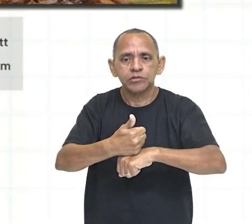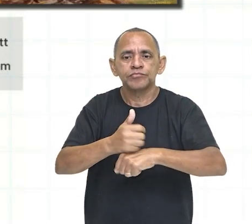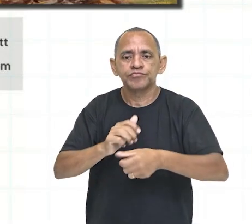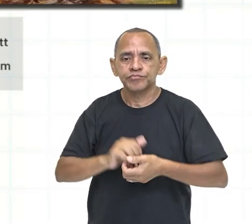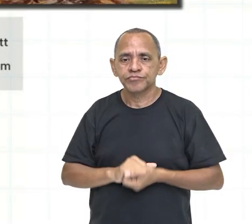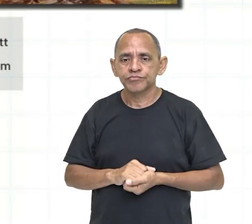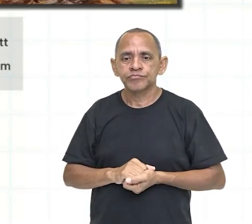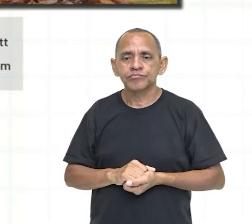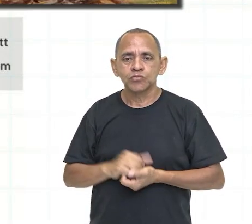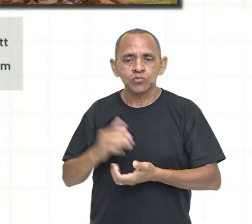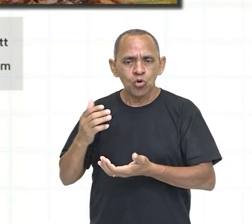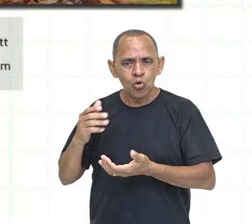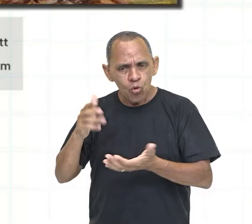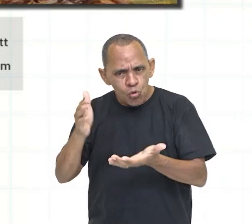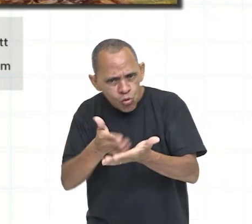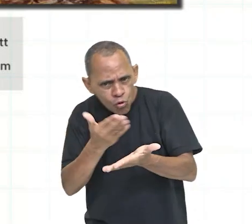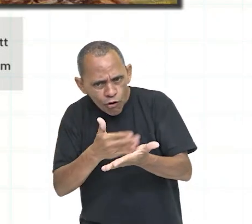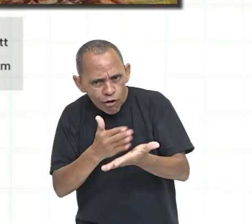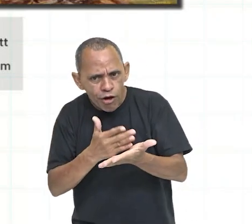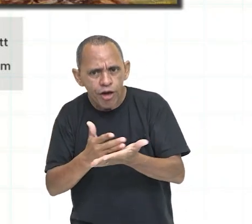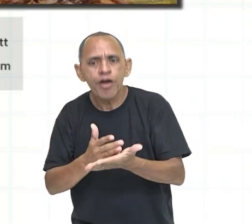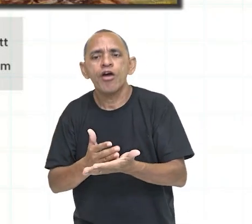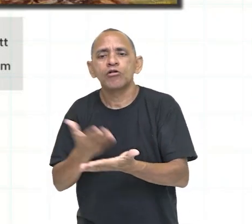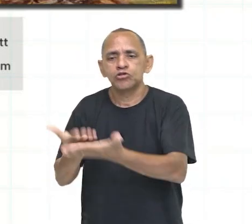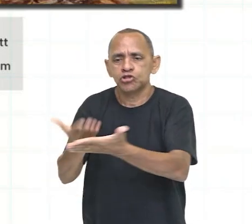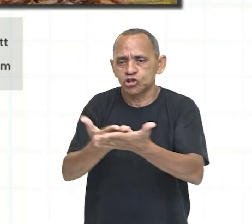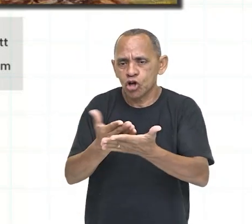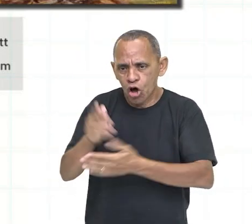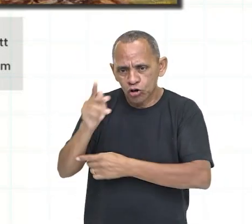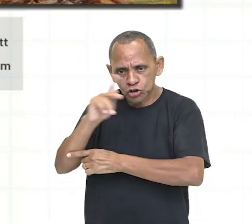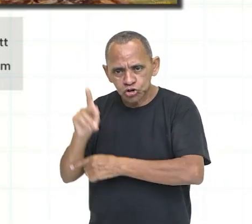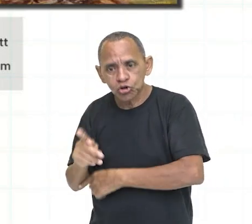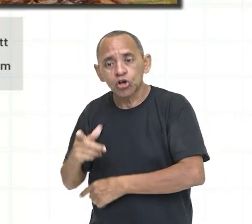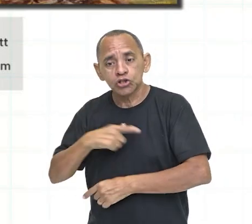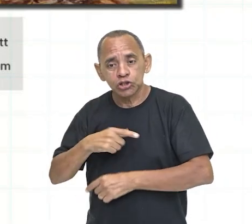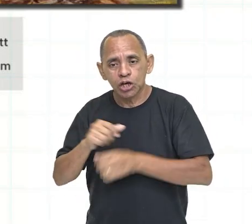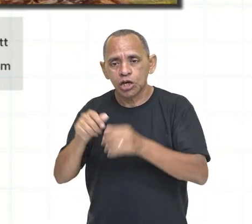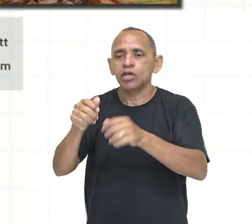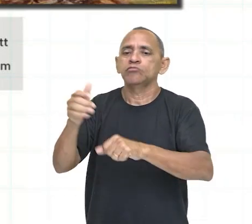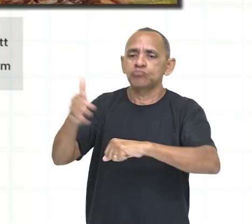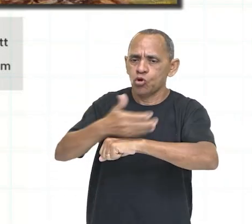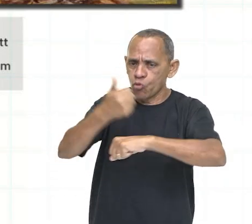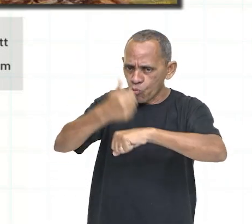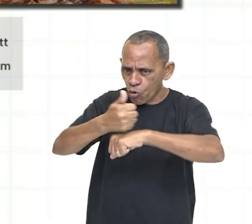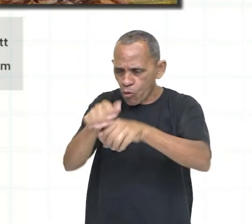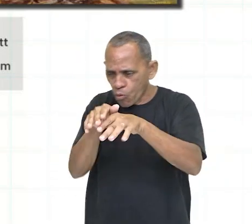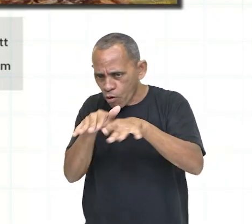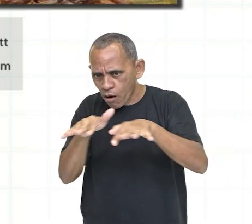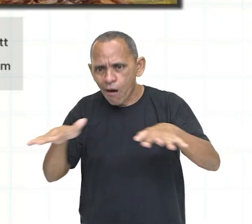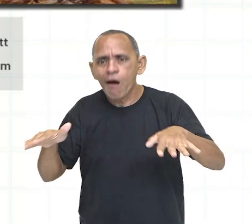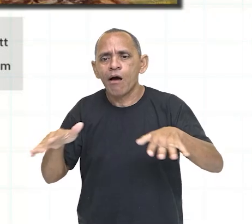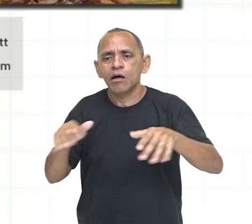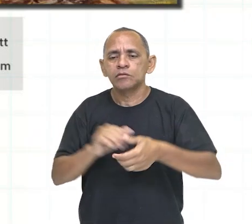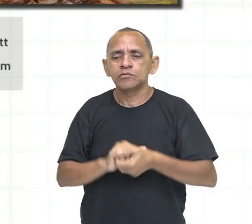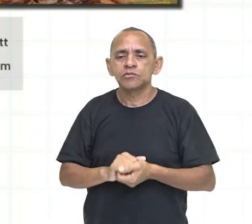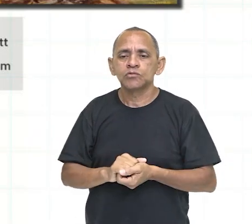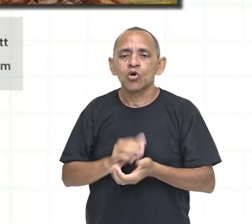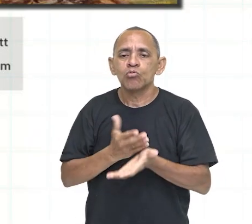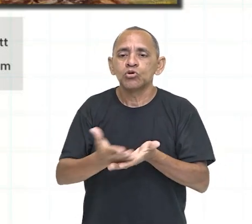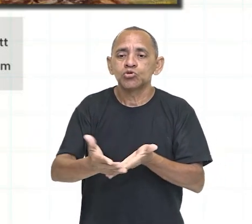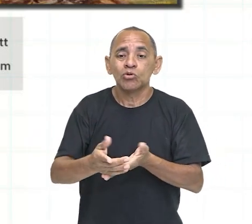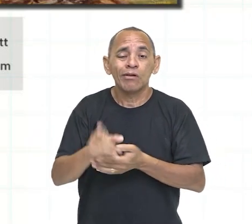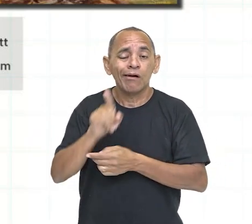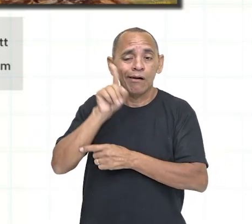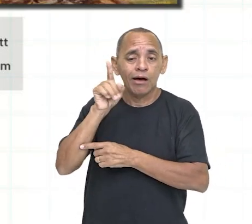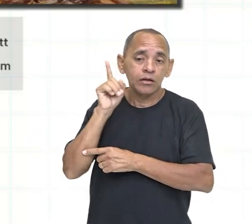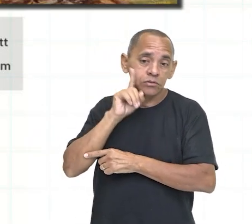história, que eles comentam sobre essa expansão através do colonialismo que começou onde? Lá nos Estados Unidos, né?